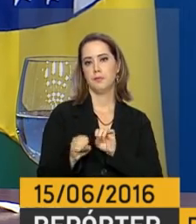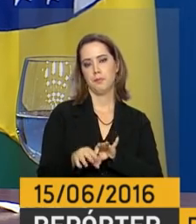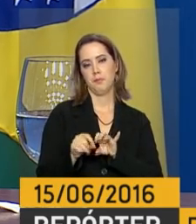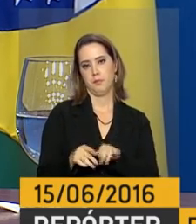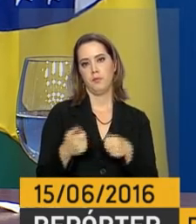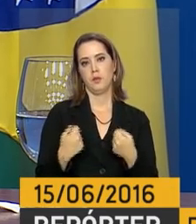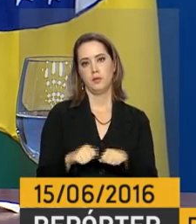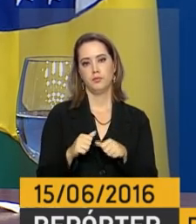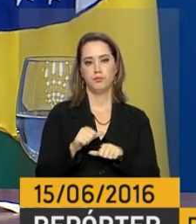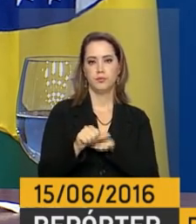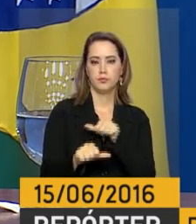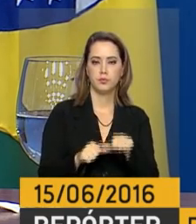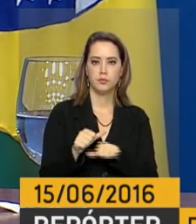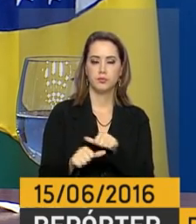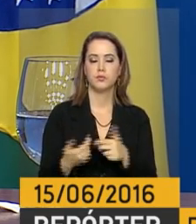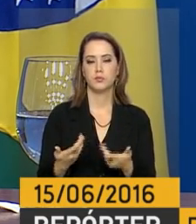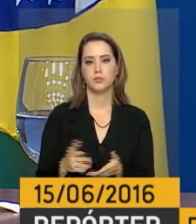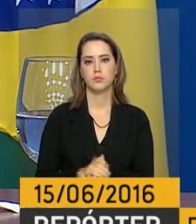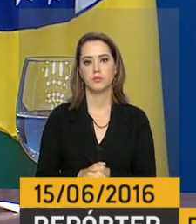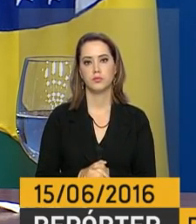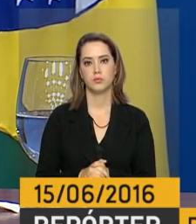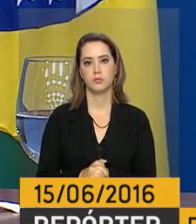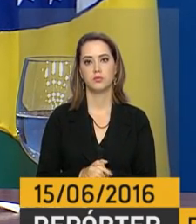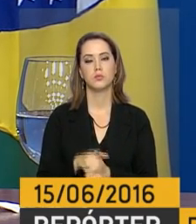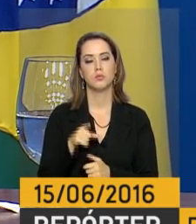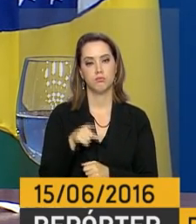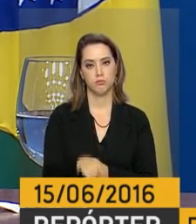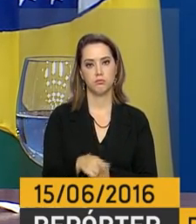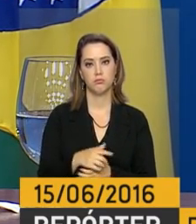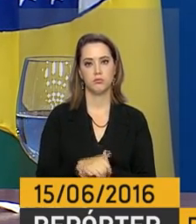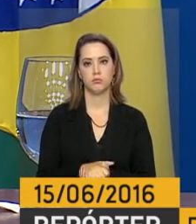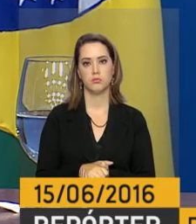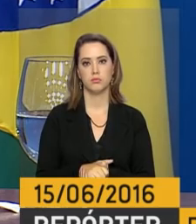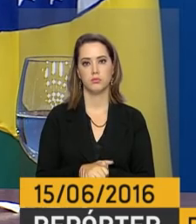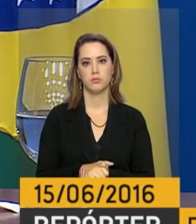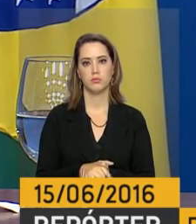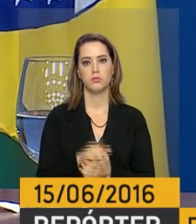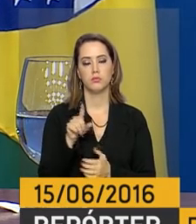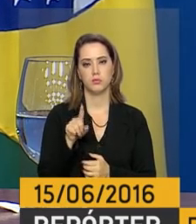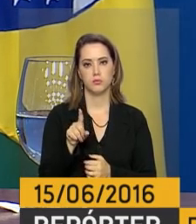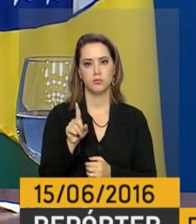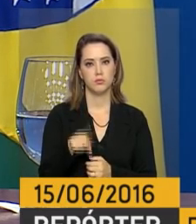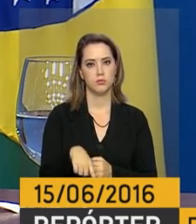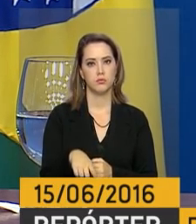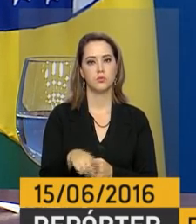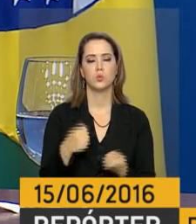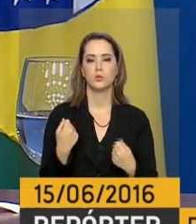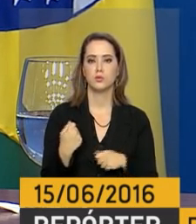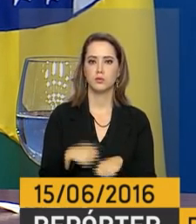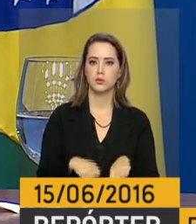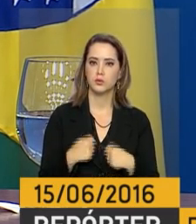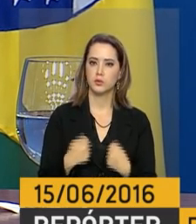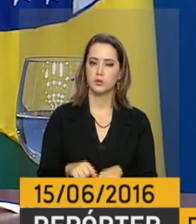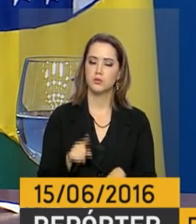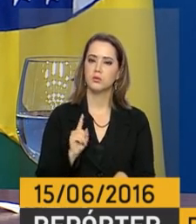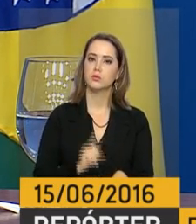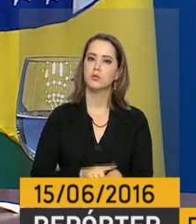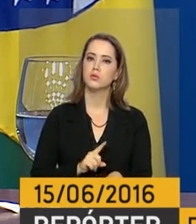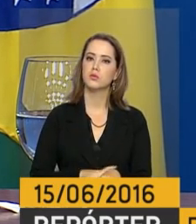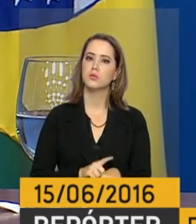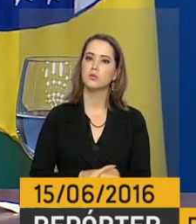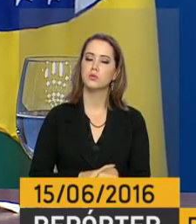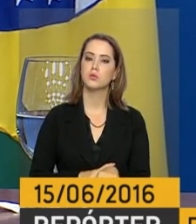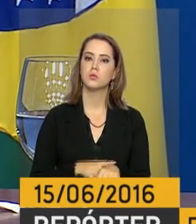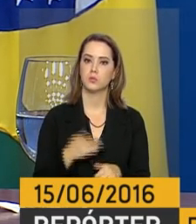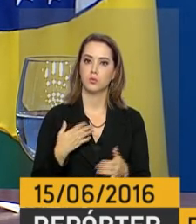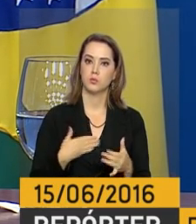mudanças nos índices de educação. Isto são eh as medidas que neste momento, se